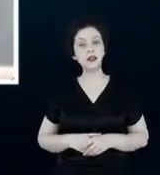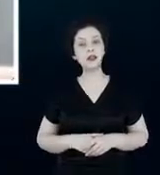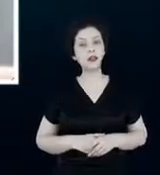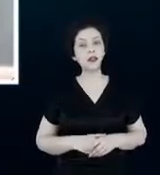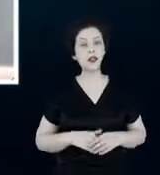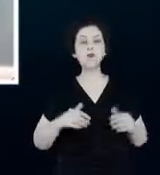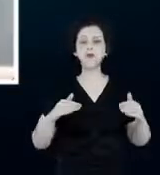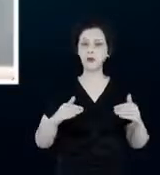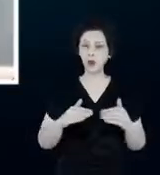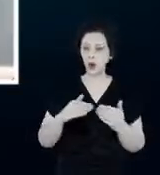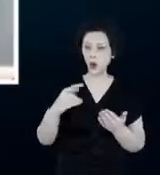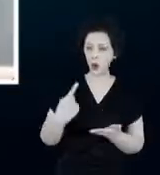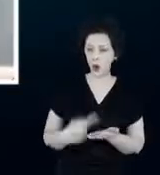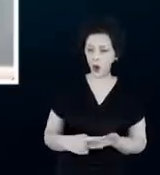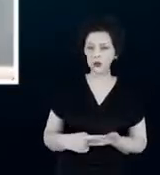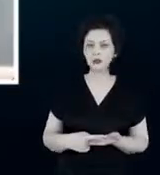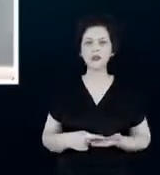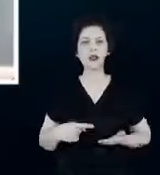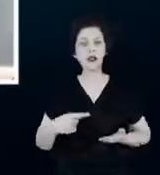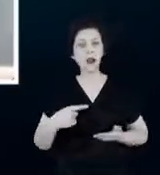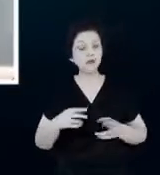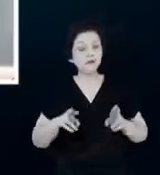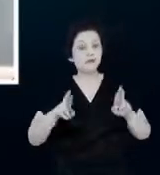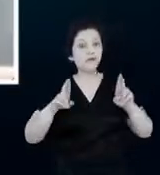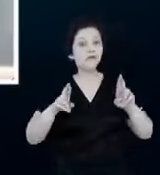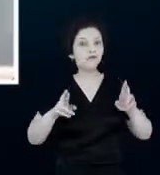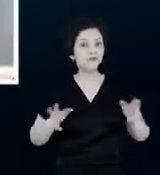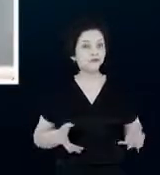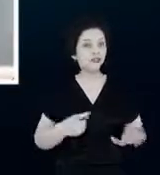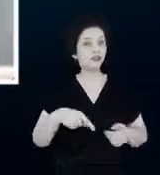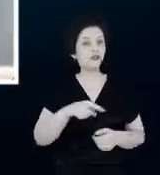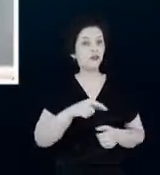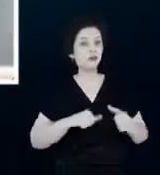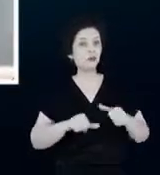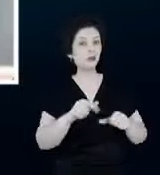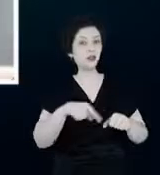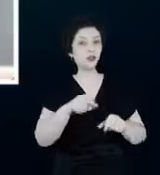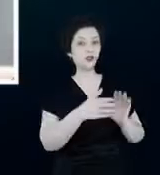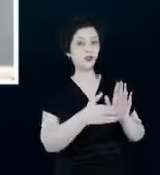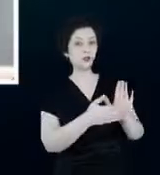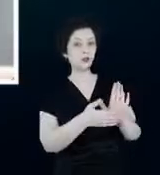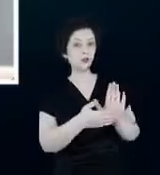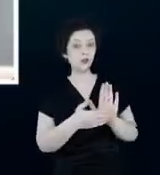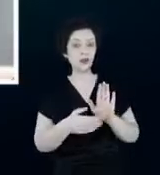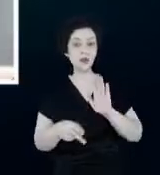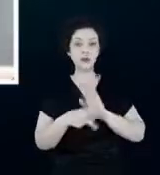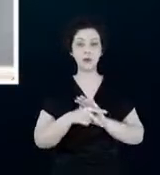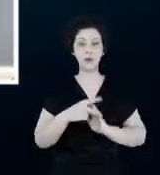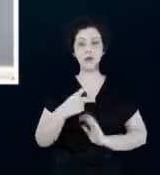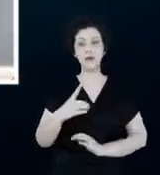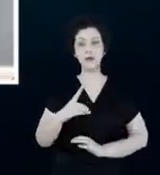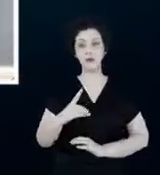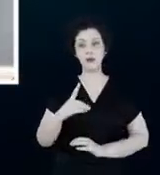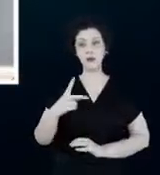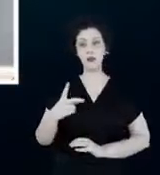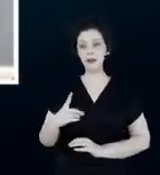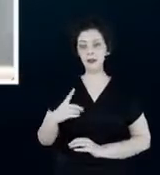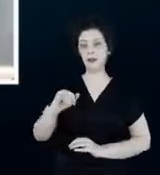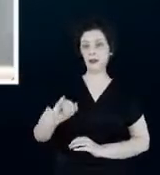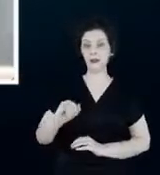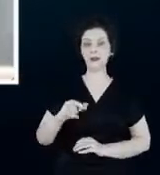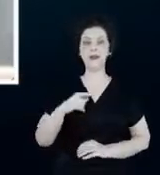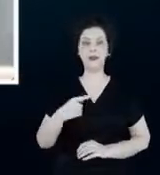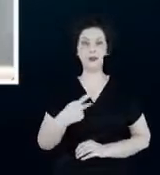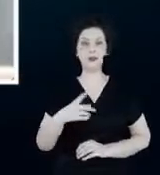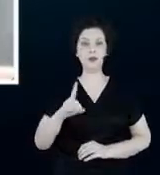está de acordo e é entusiasta das mudanças que vocês estão propondo, né, com o próprio EDI. Tem vários